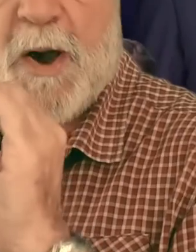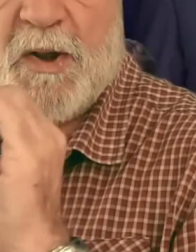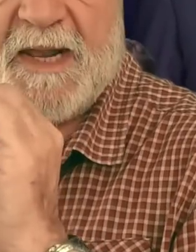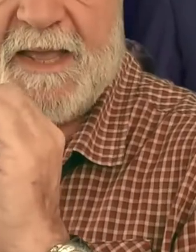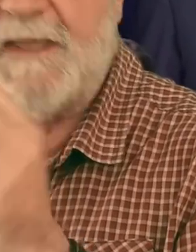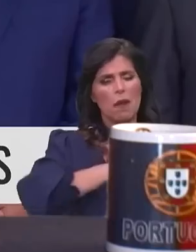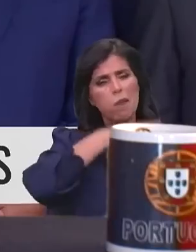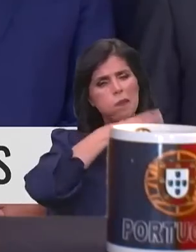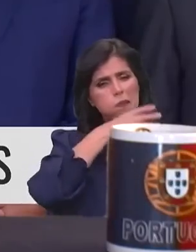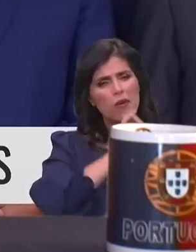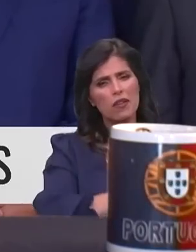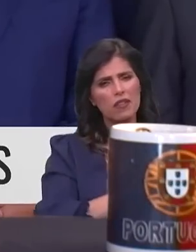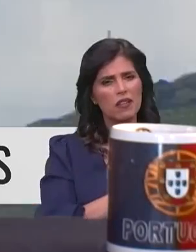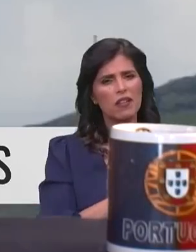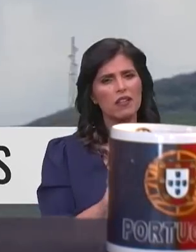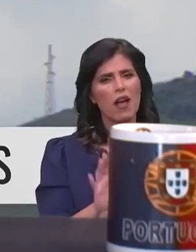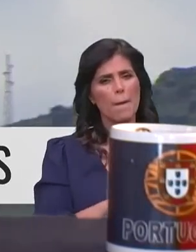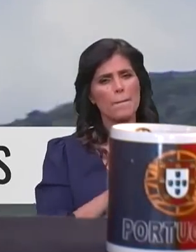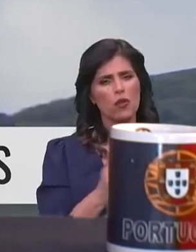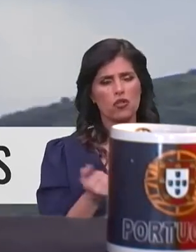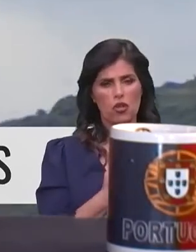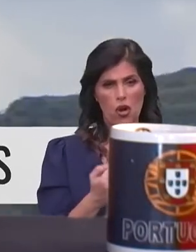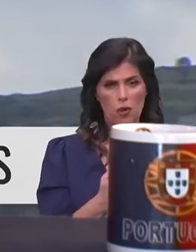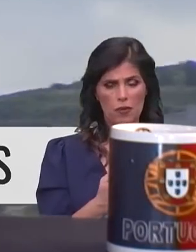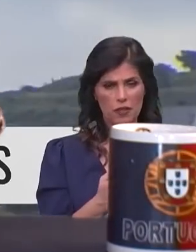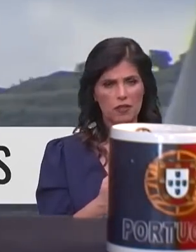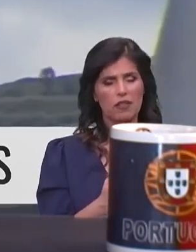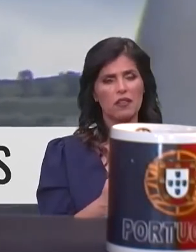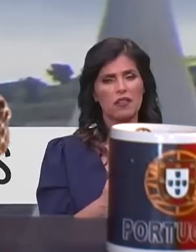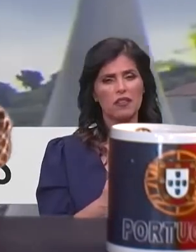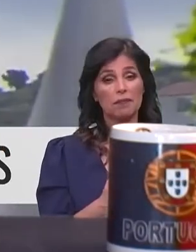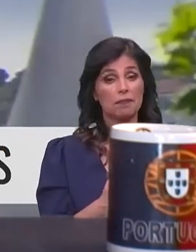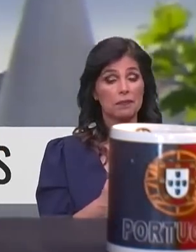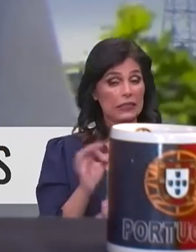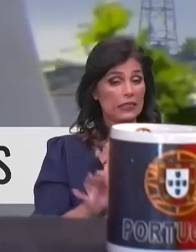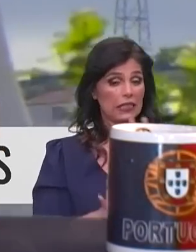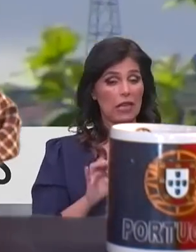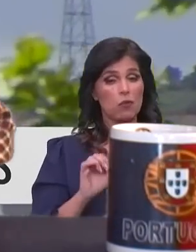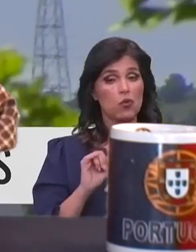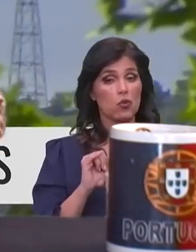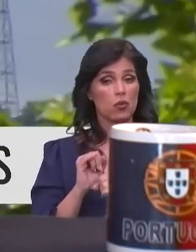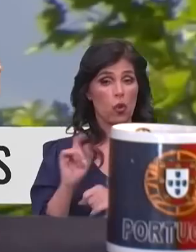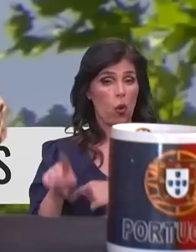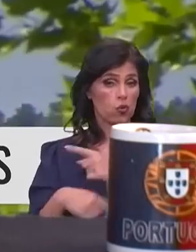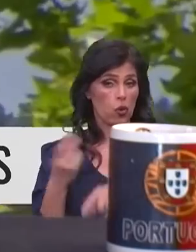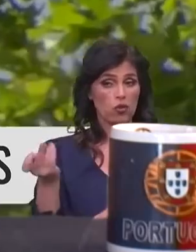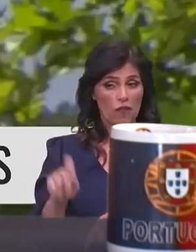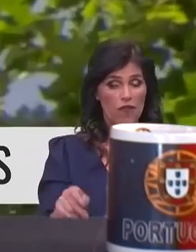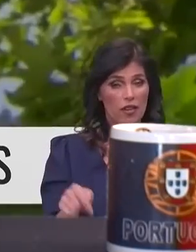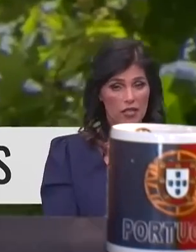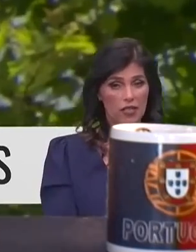vale bola e Vale bola até porque a seguir chegou o António Costa e foi percebido com palmas portanto um assovio ao outro mas